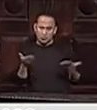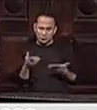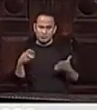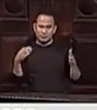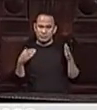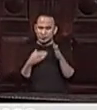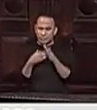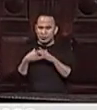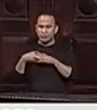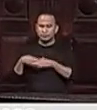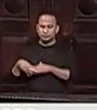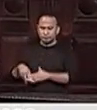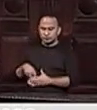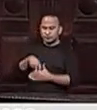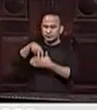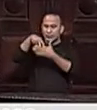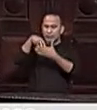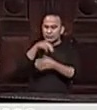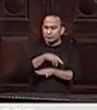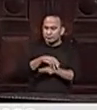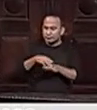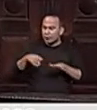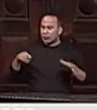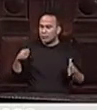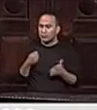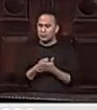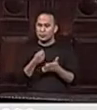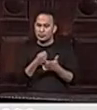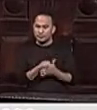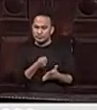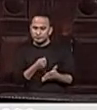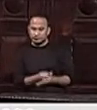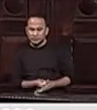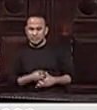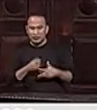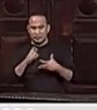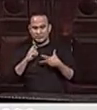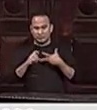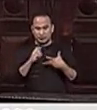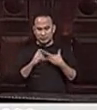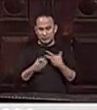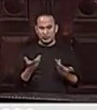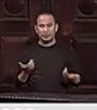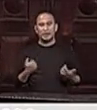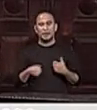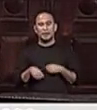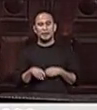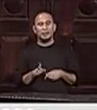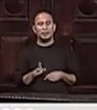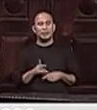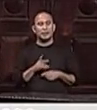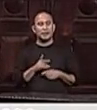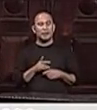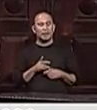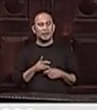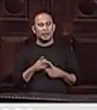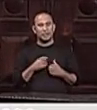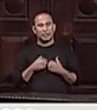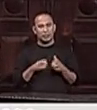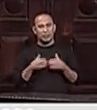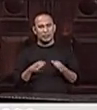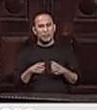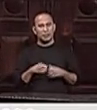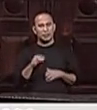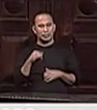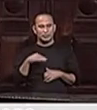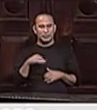por diversas vezes para cobrar do Poder Executivo Estadual o lançamento da licitação das linhas de ônibus